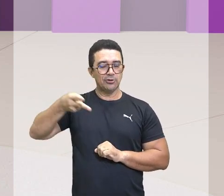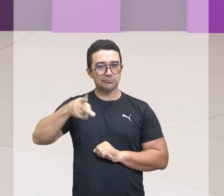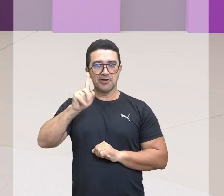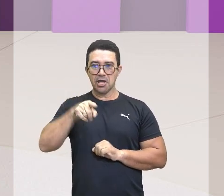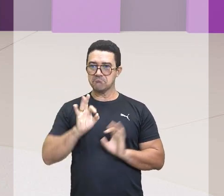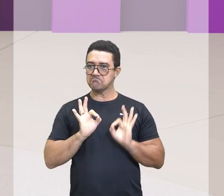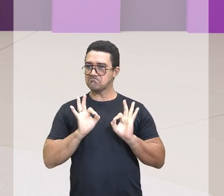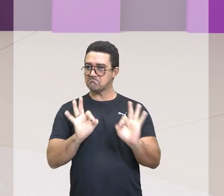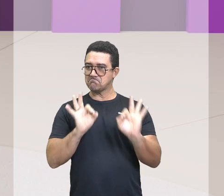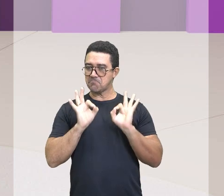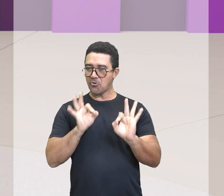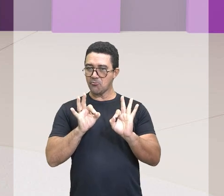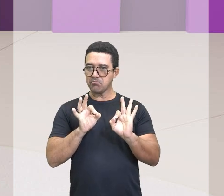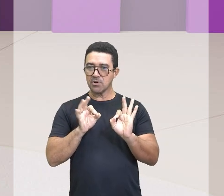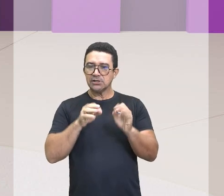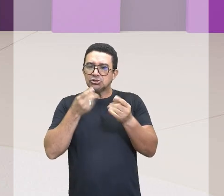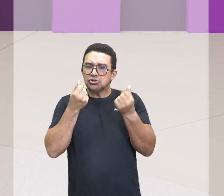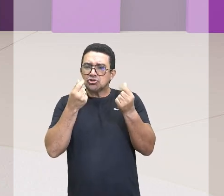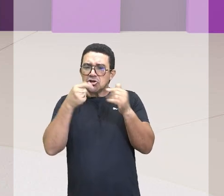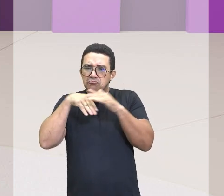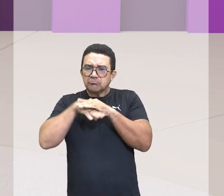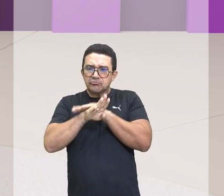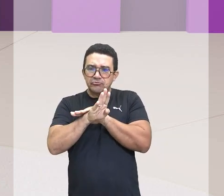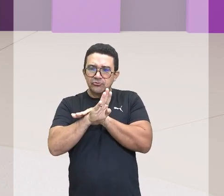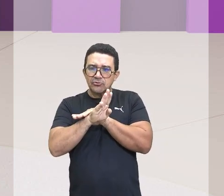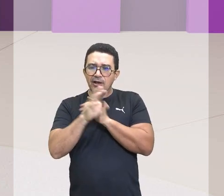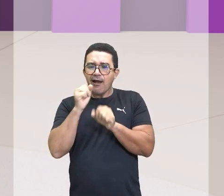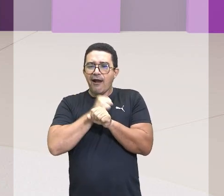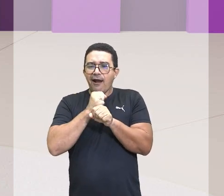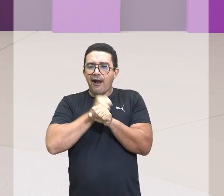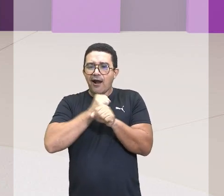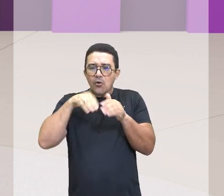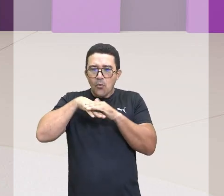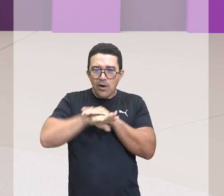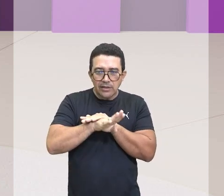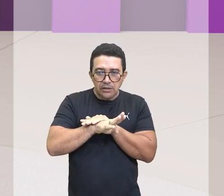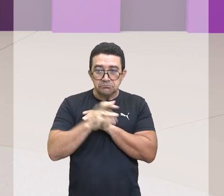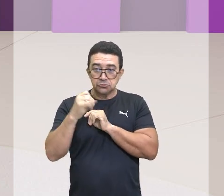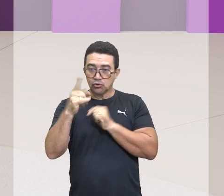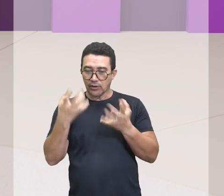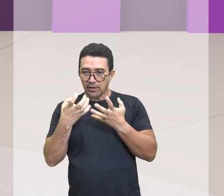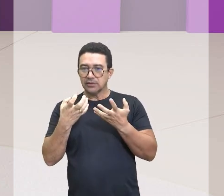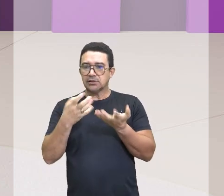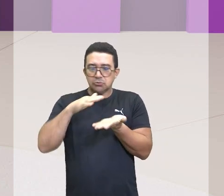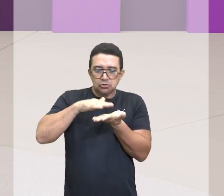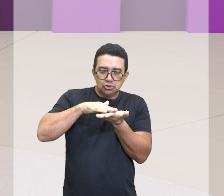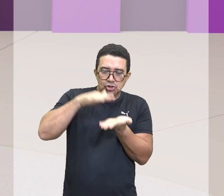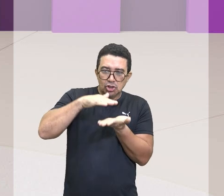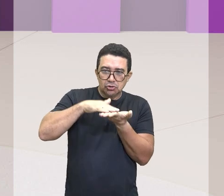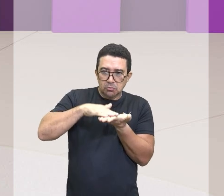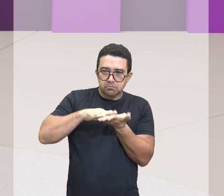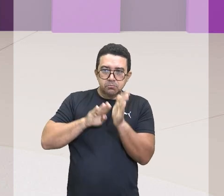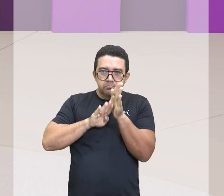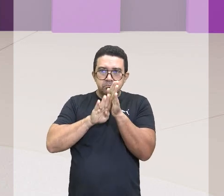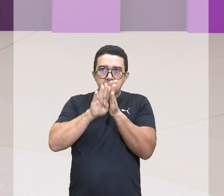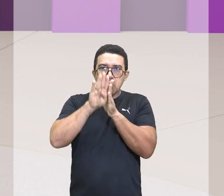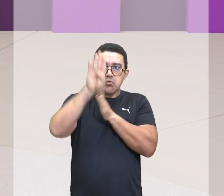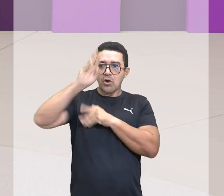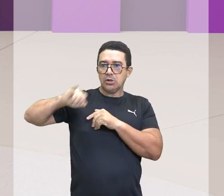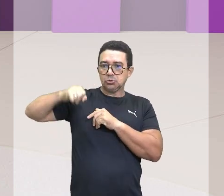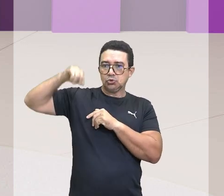para investimentos a longo prazo. Então, se você quer fazer o seu dinheiro render, você pode aplicar ele